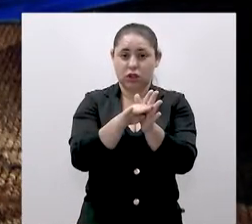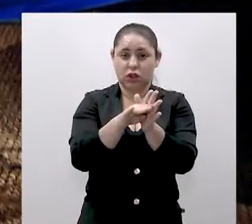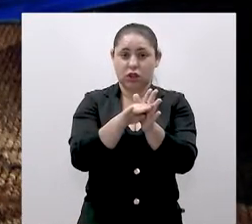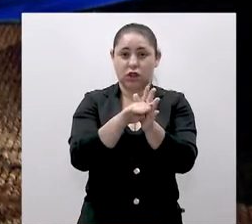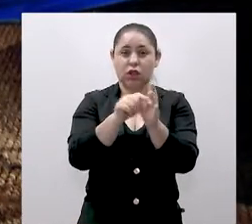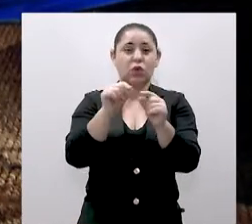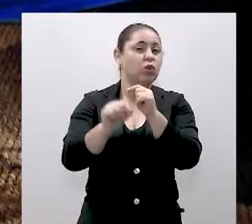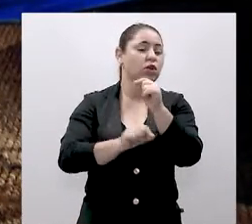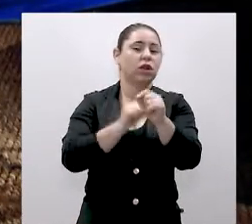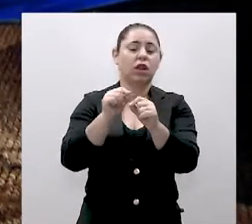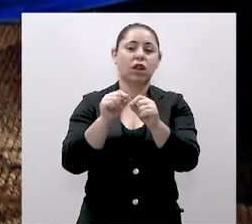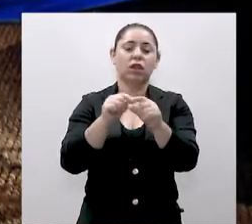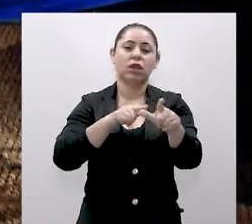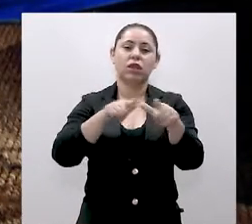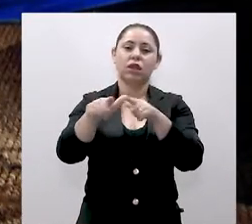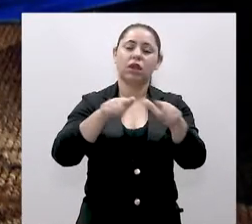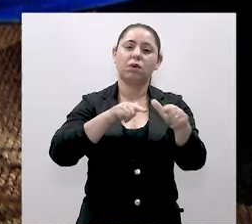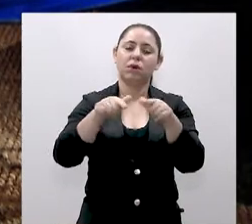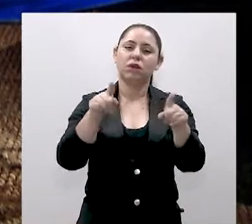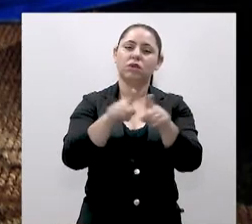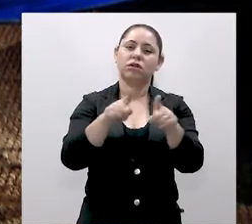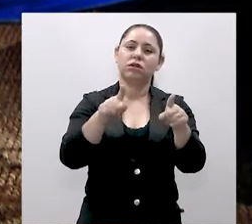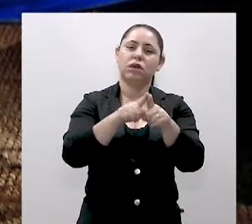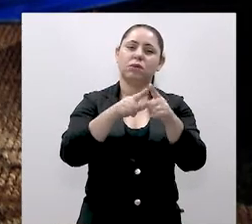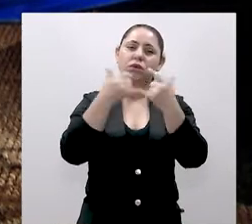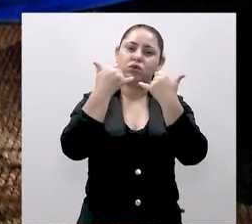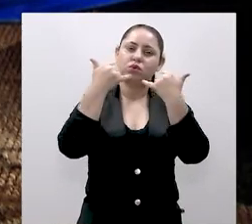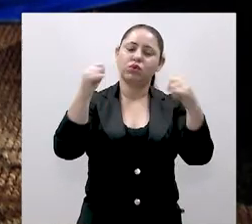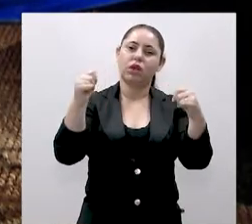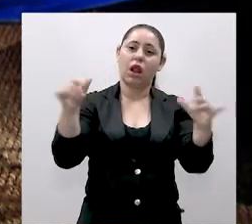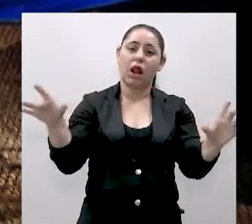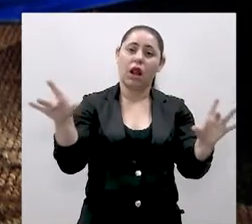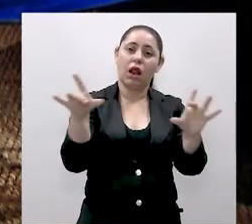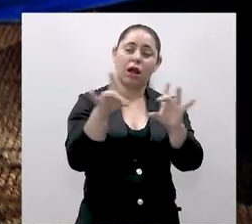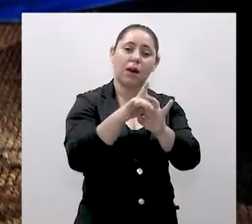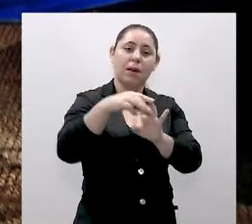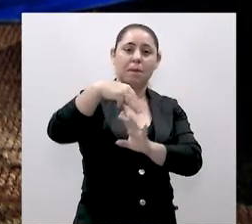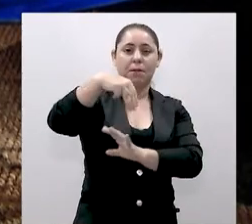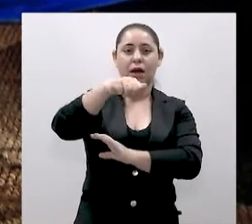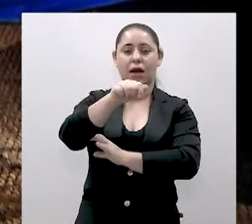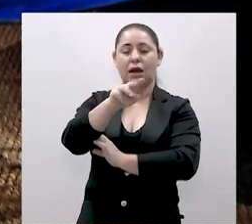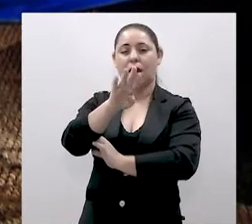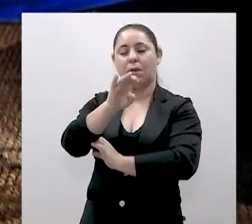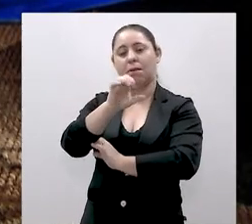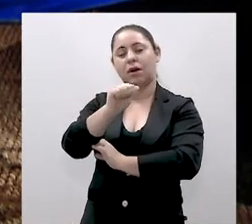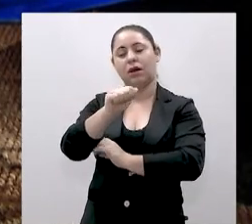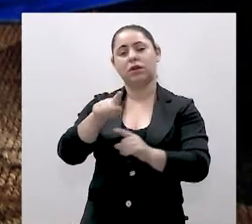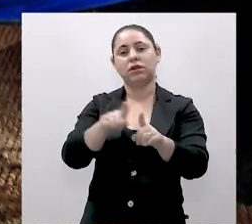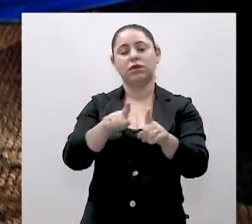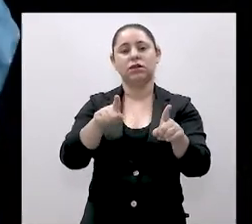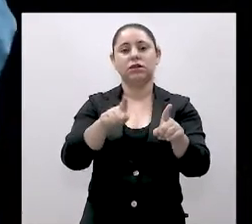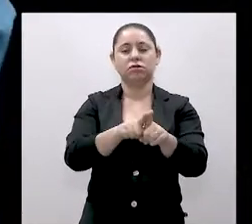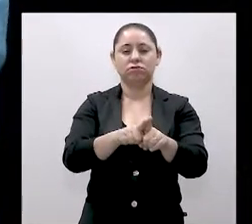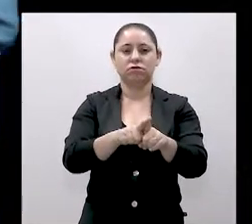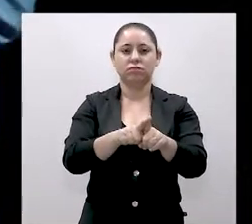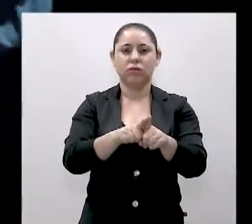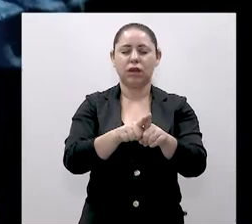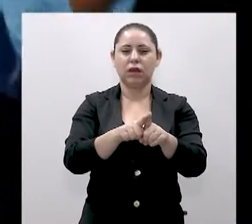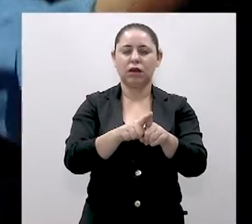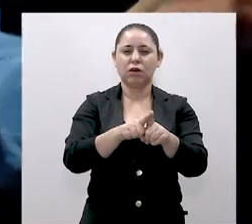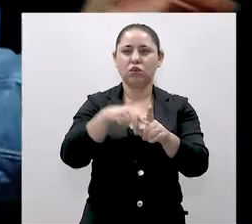linha de transmissão também subestação de Marabá que era interligação com o Maranhão através de Imperatriz e com o Nordeste